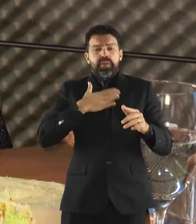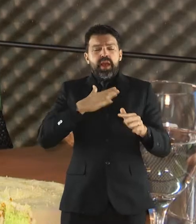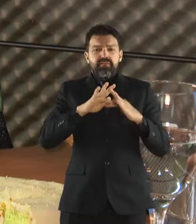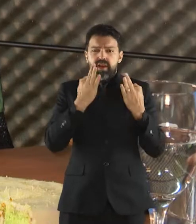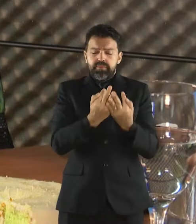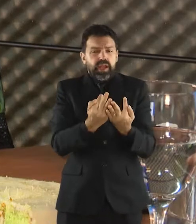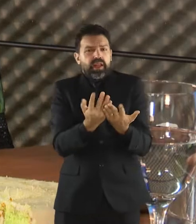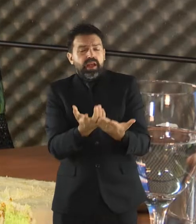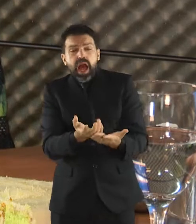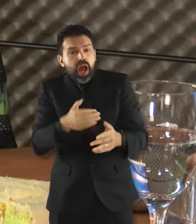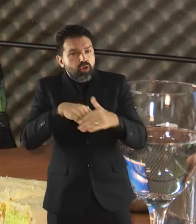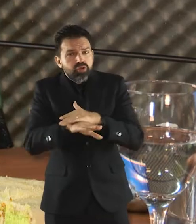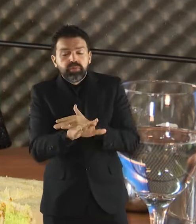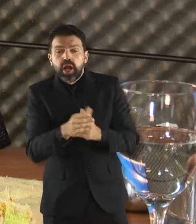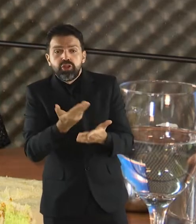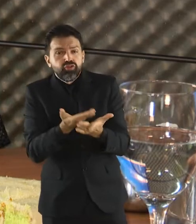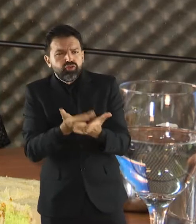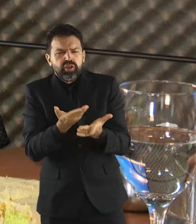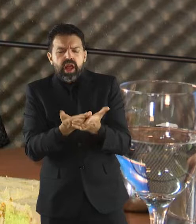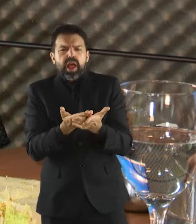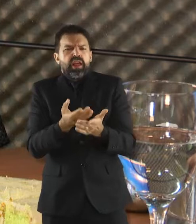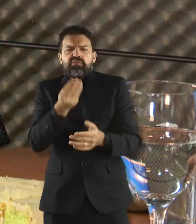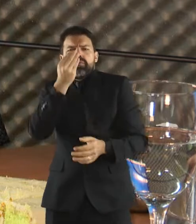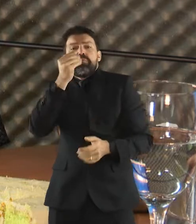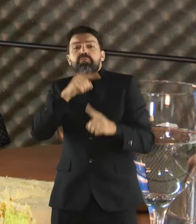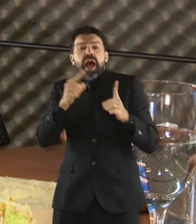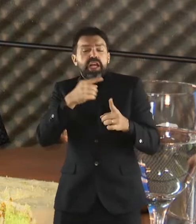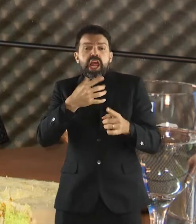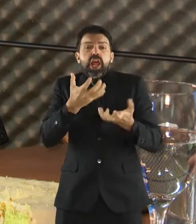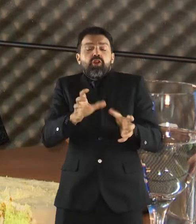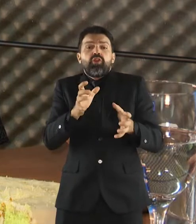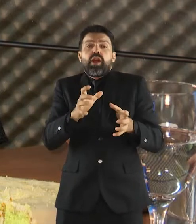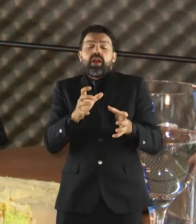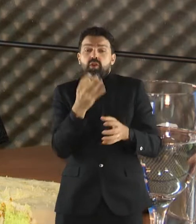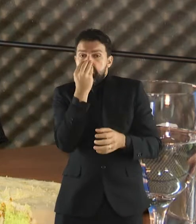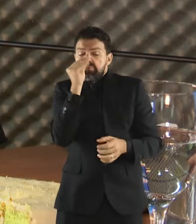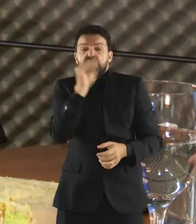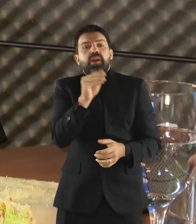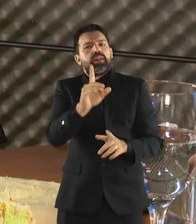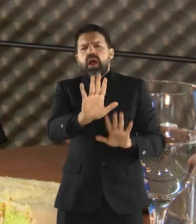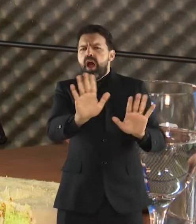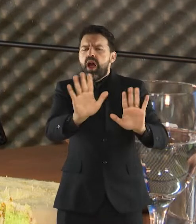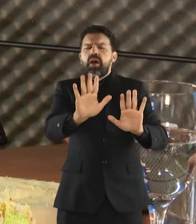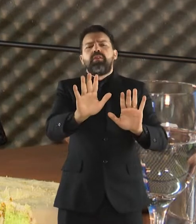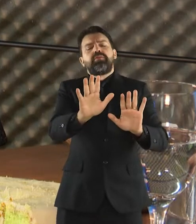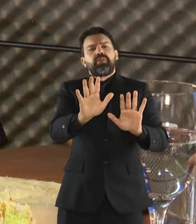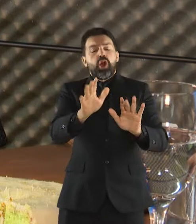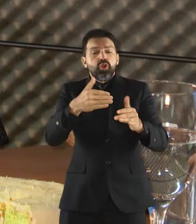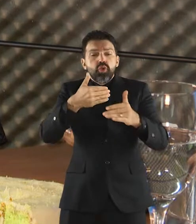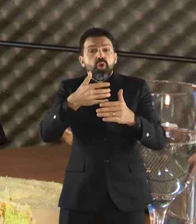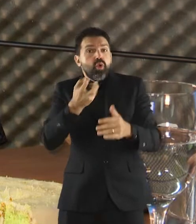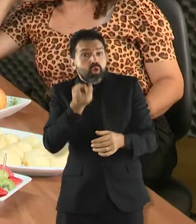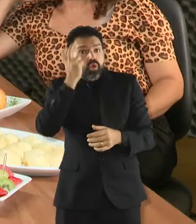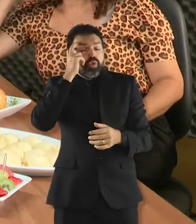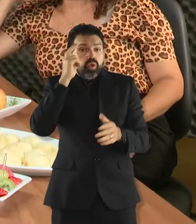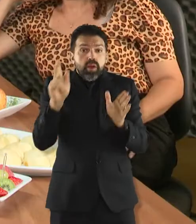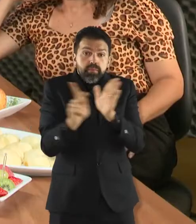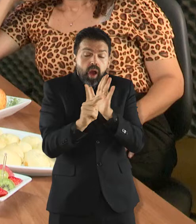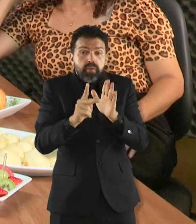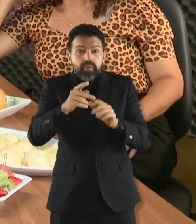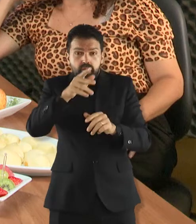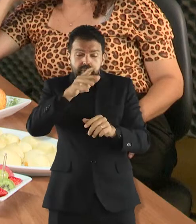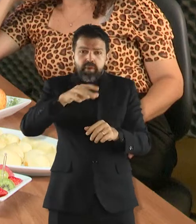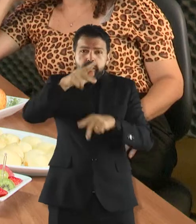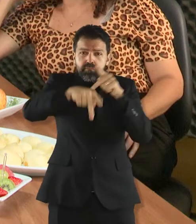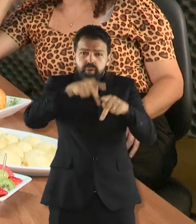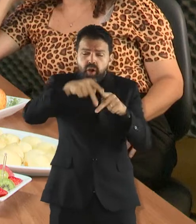eu não digo isso de forma pejorativa ou ruim, não. É a cultura do trabalho. A cultura do nordestino é a cultura do trabalhar. Trabalhar, né?